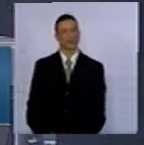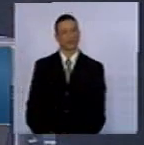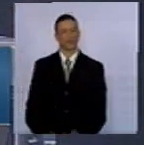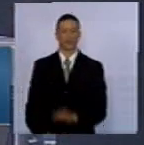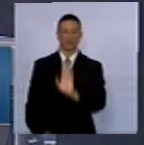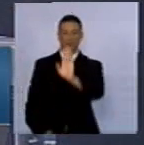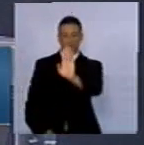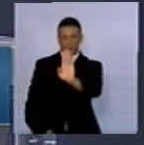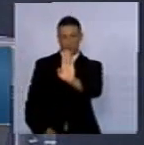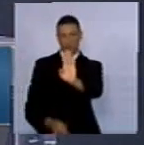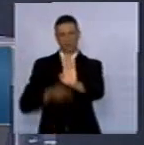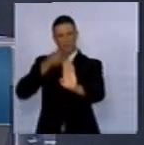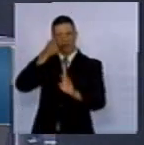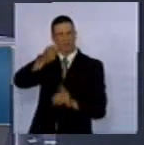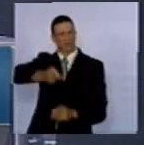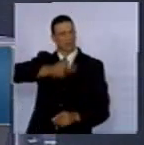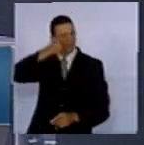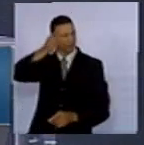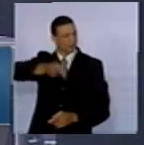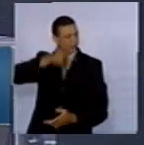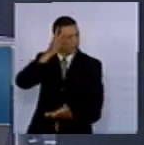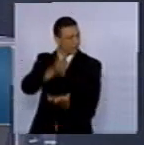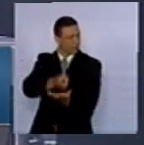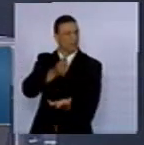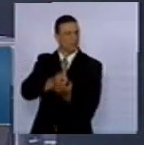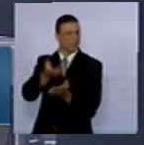já foi muito falado aqui né